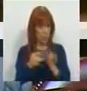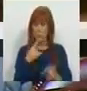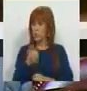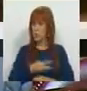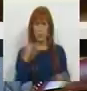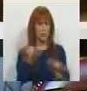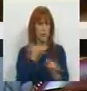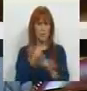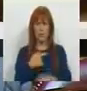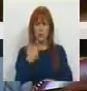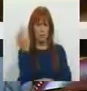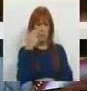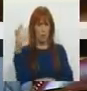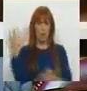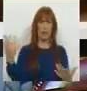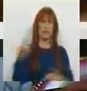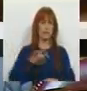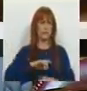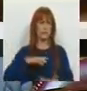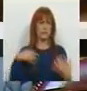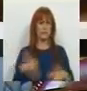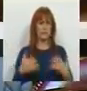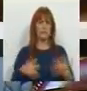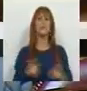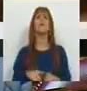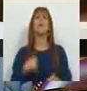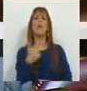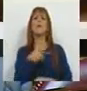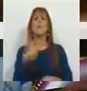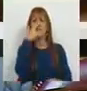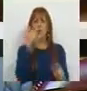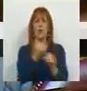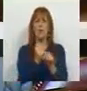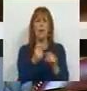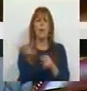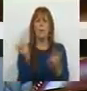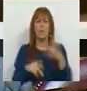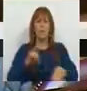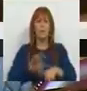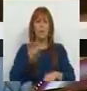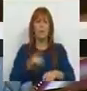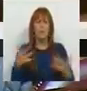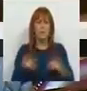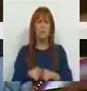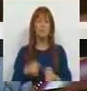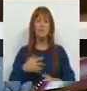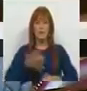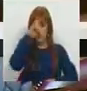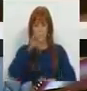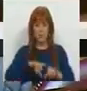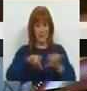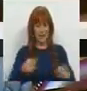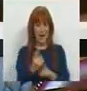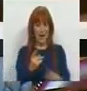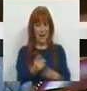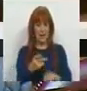muitos postos de trabalho permanentes ficaram em causa, para além de centenas de postos de trabalho sazonais. Convém recordar que a alheira